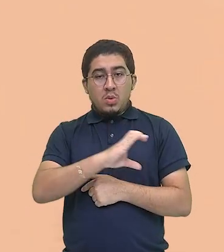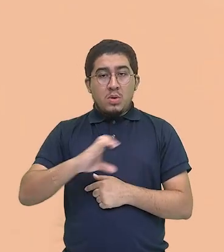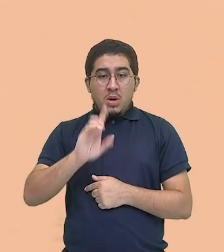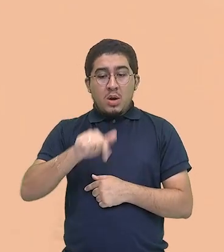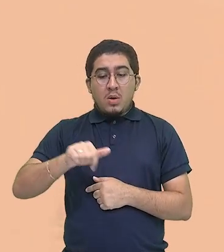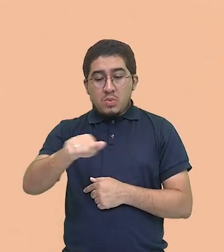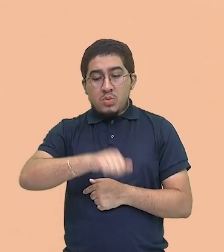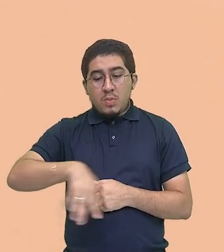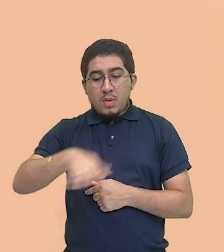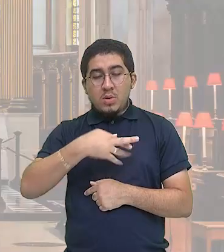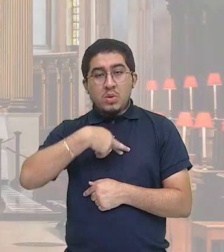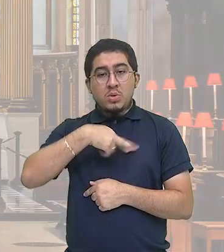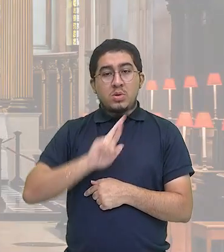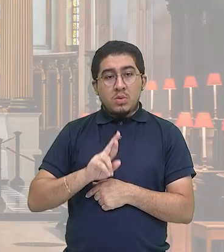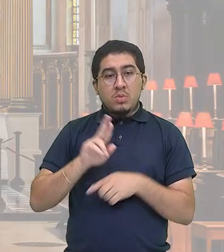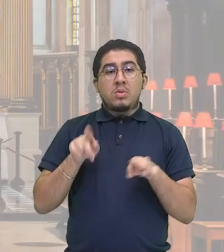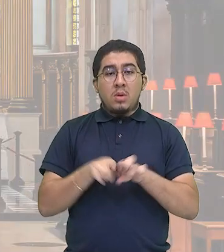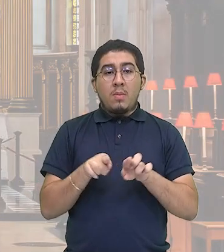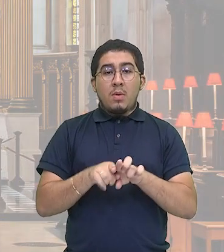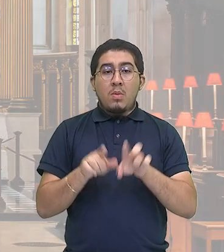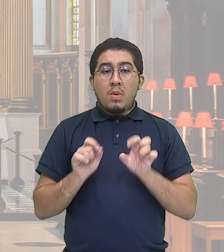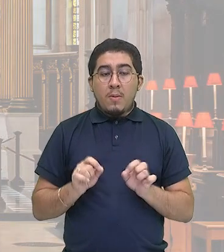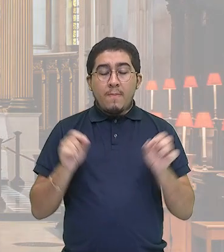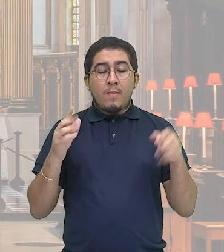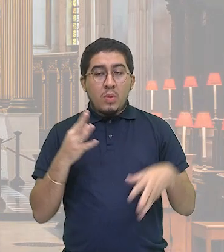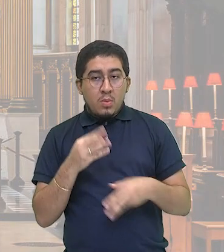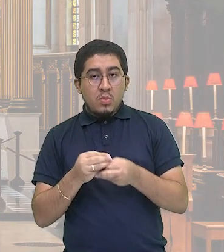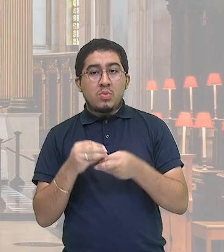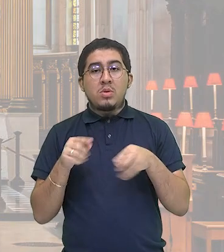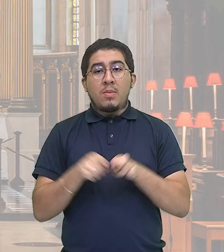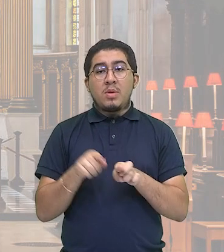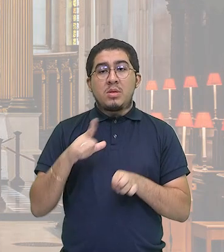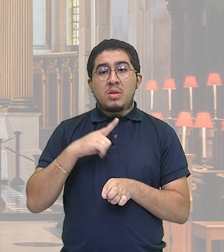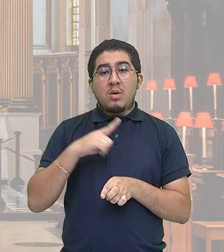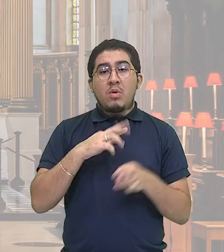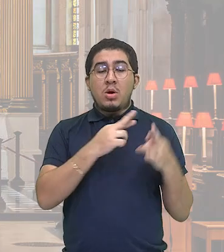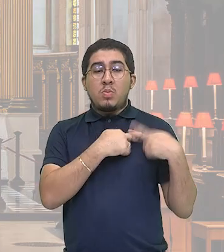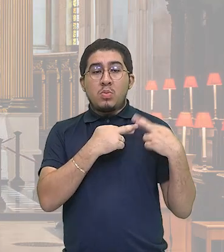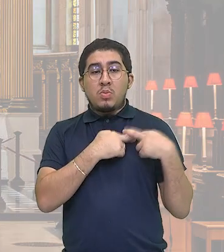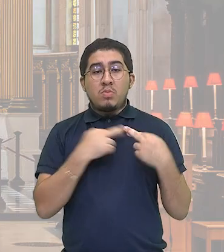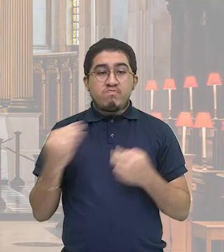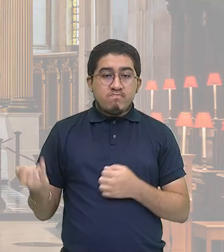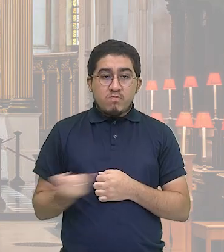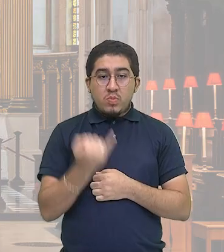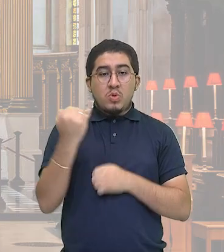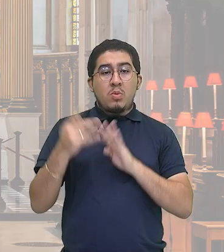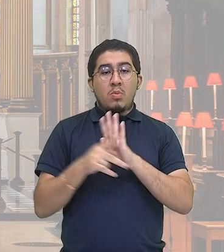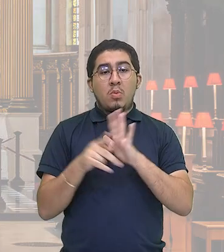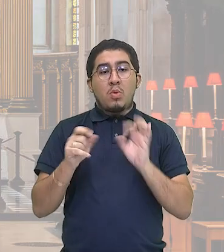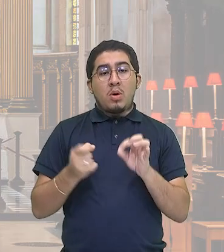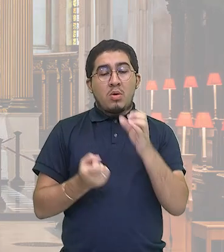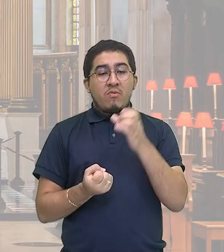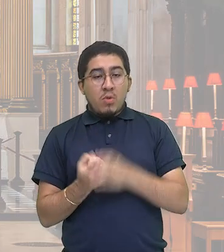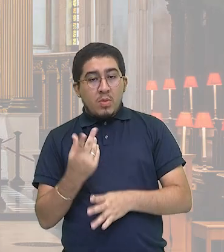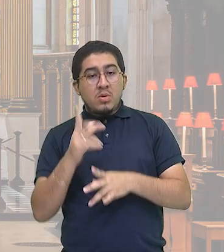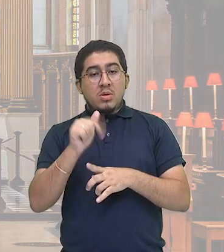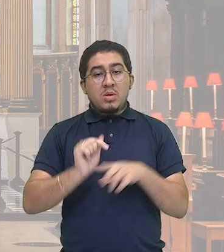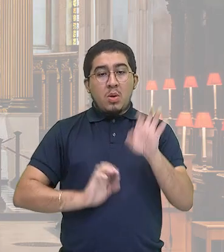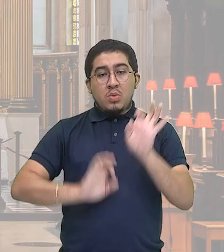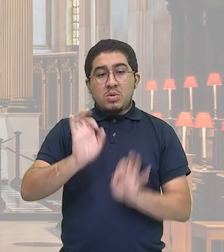entidade religiosa que contribuiu e que teve um papel crucial na formação